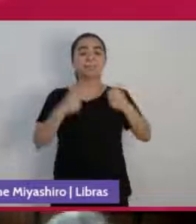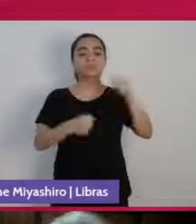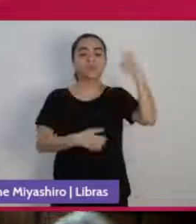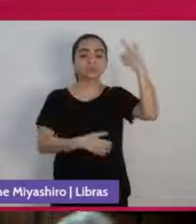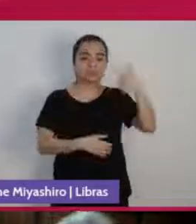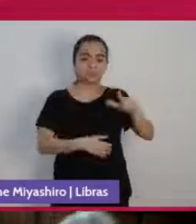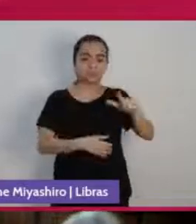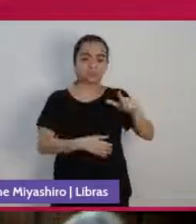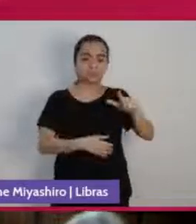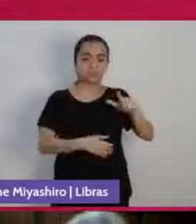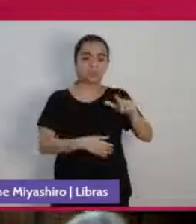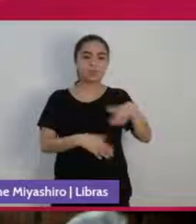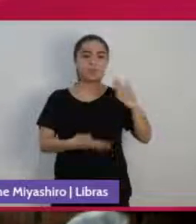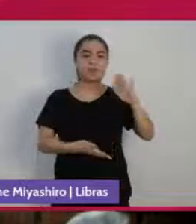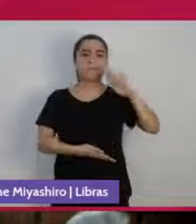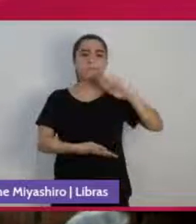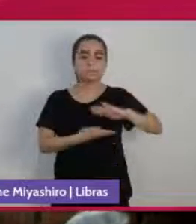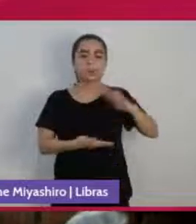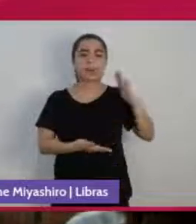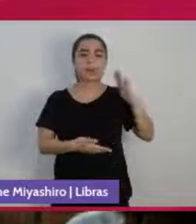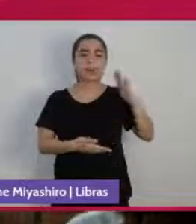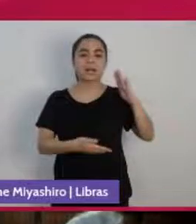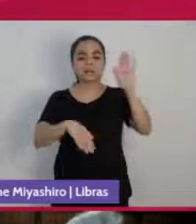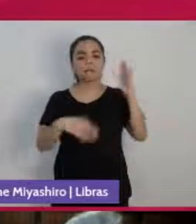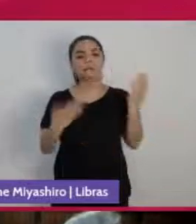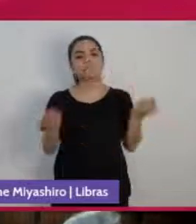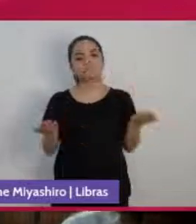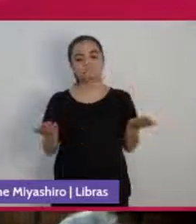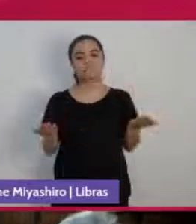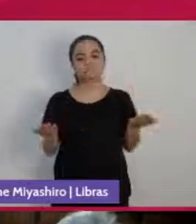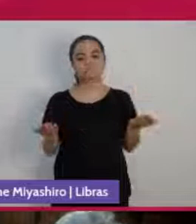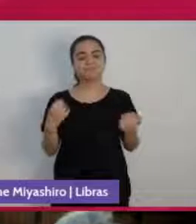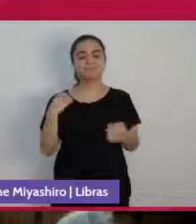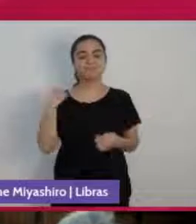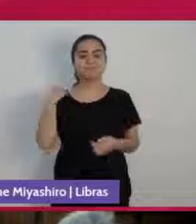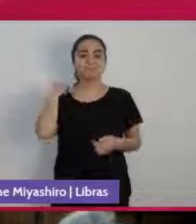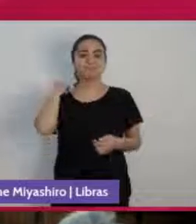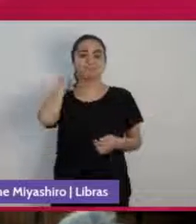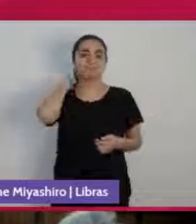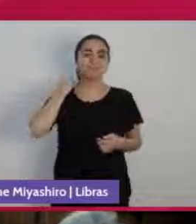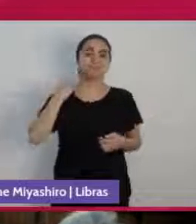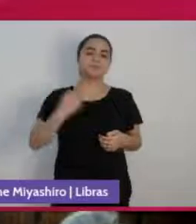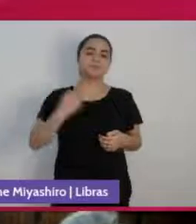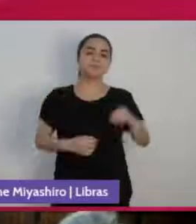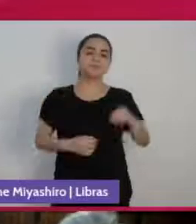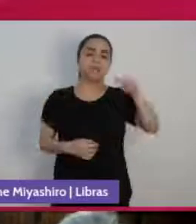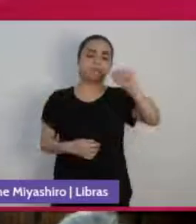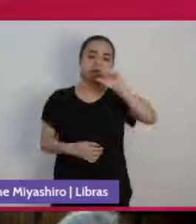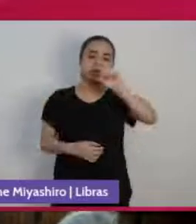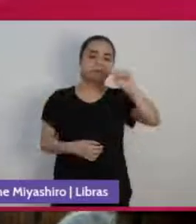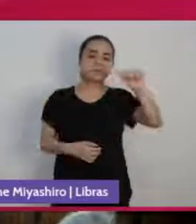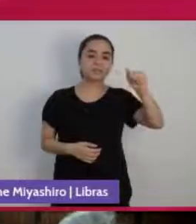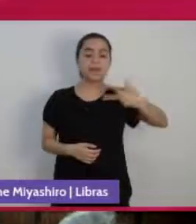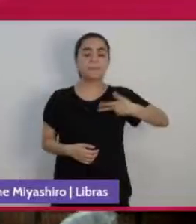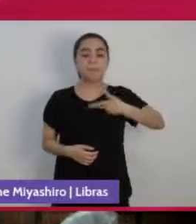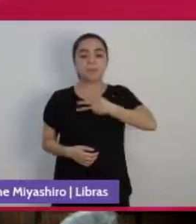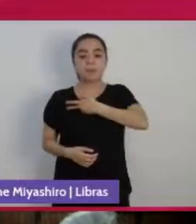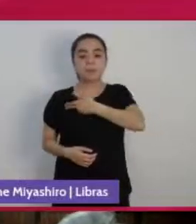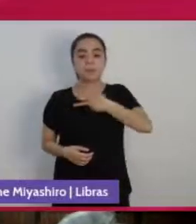recebe uma dose de radiação a mais. Massa palpável, cirurgia,